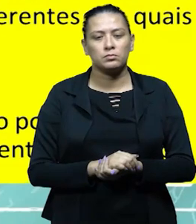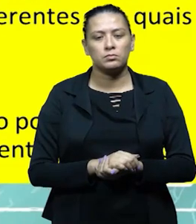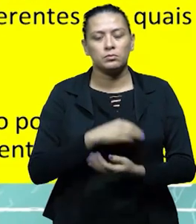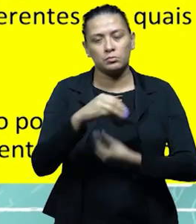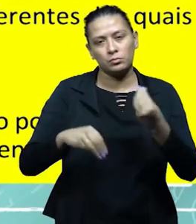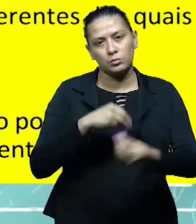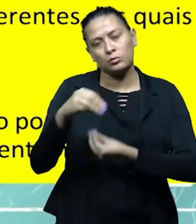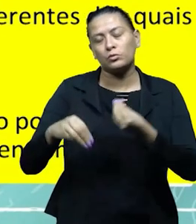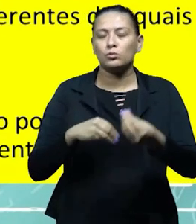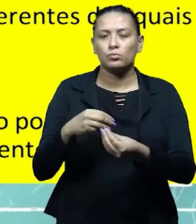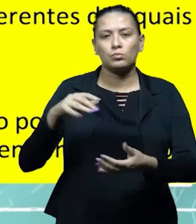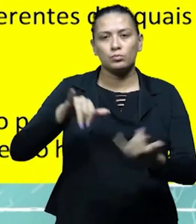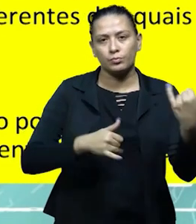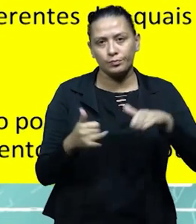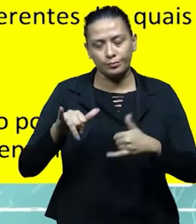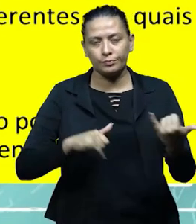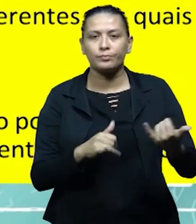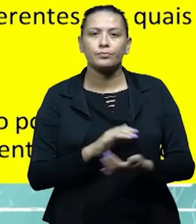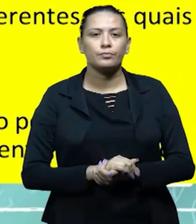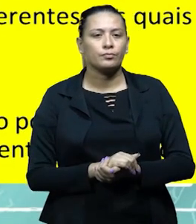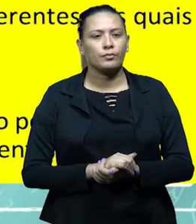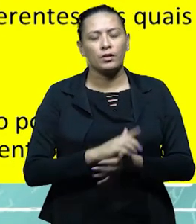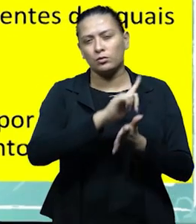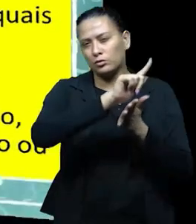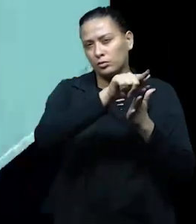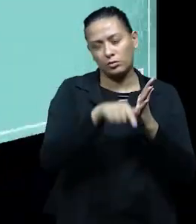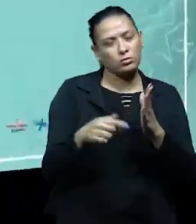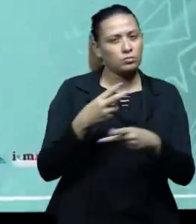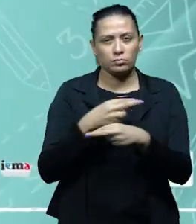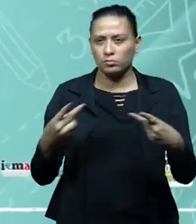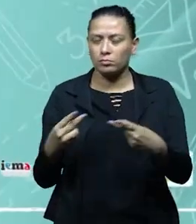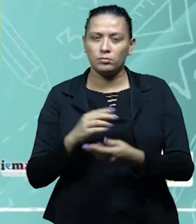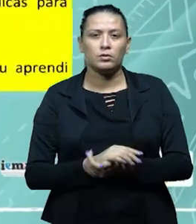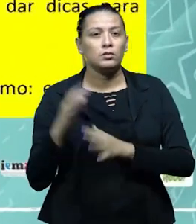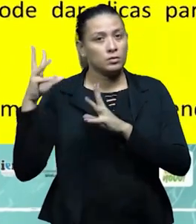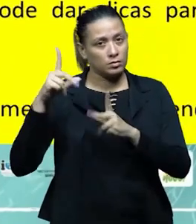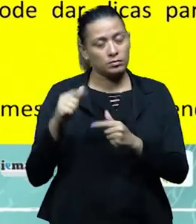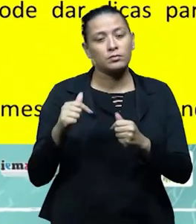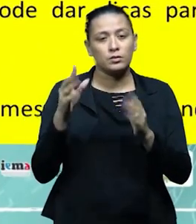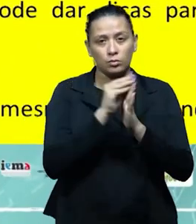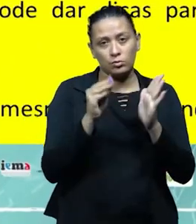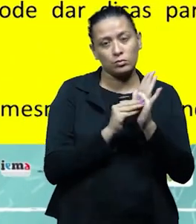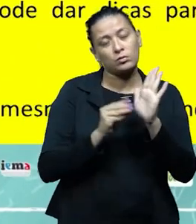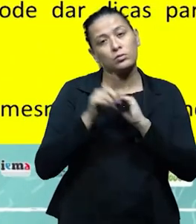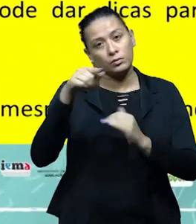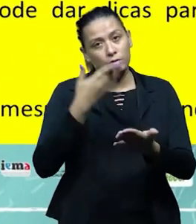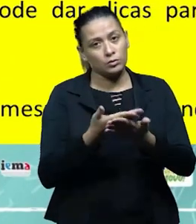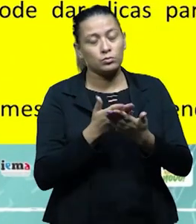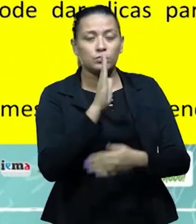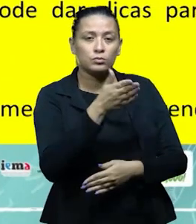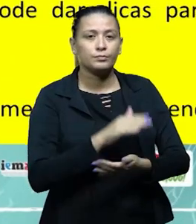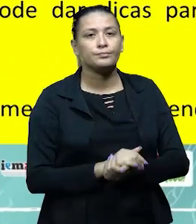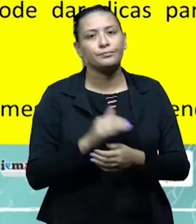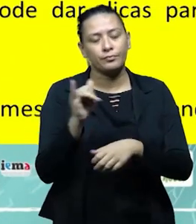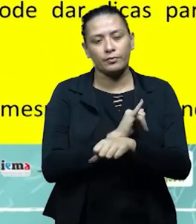fazer utilizar diferentes gêneros para assim revisar o conteúdo que você já viu estratégia de número